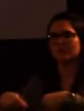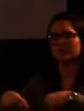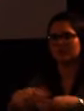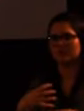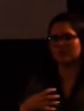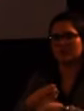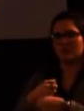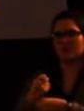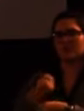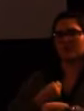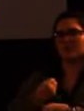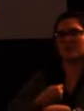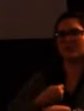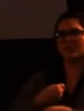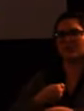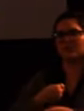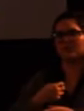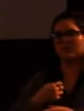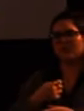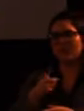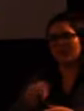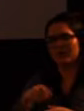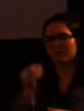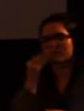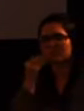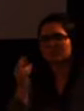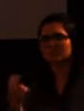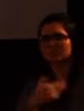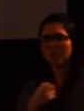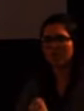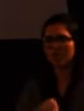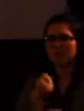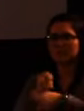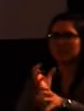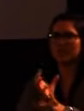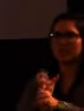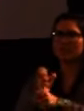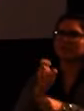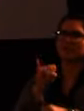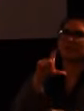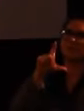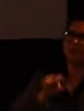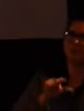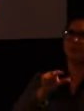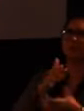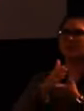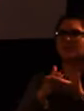vai definir o potencial construtivo, que vai garantir a baixa densidade, a média